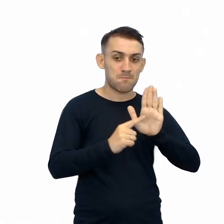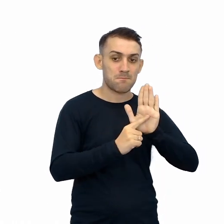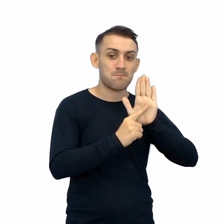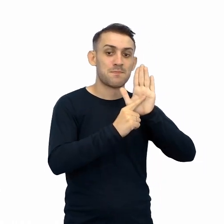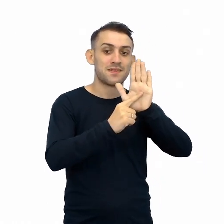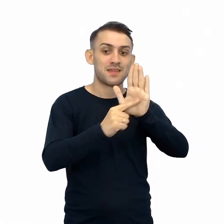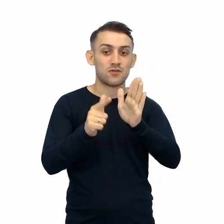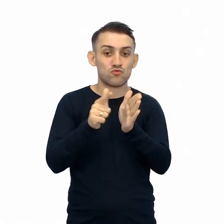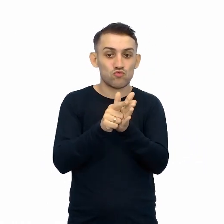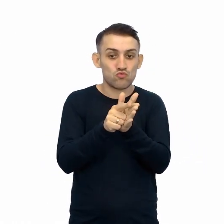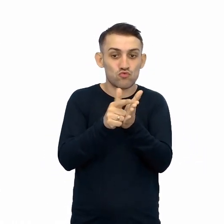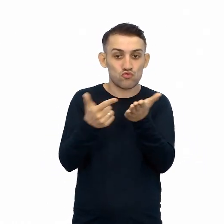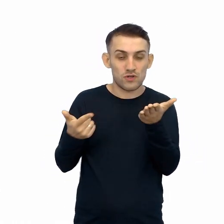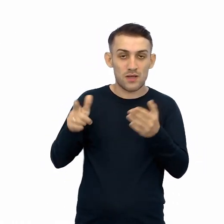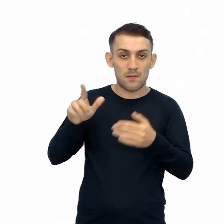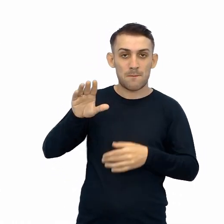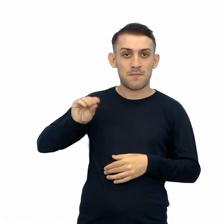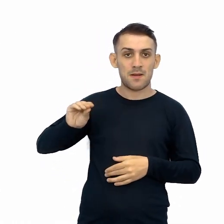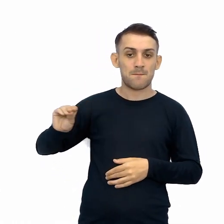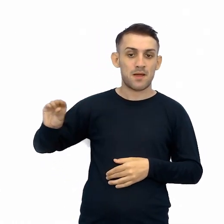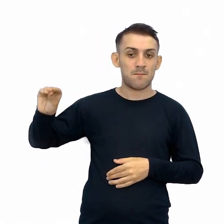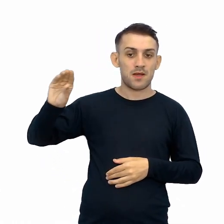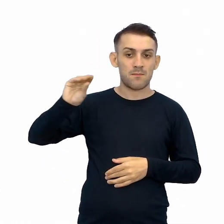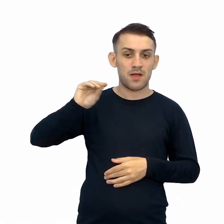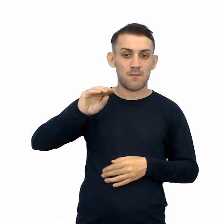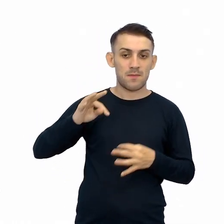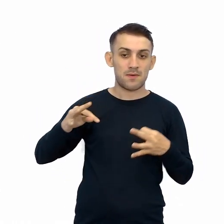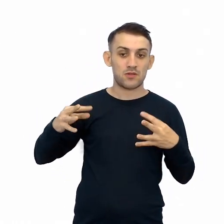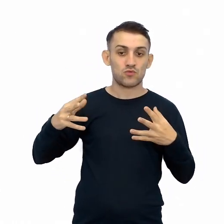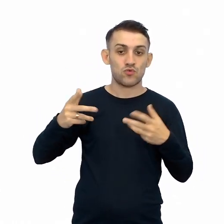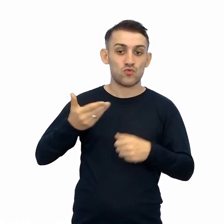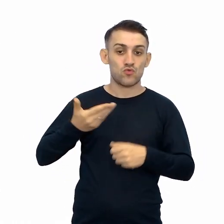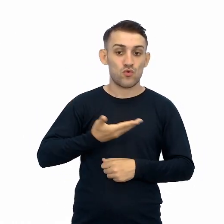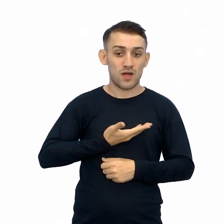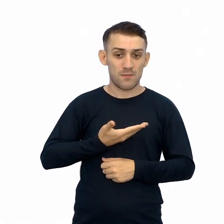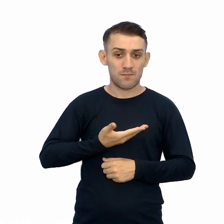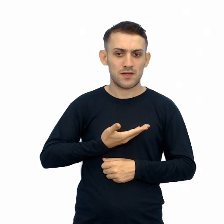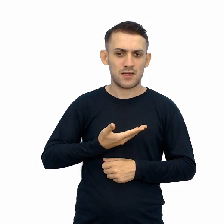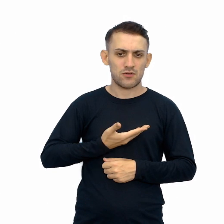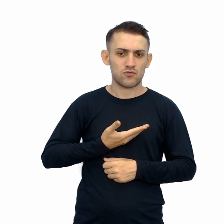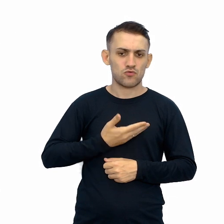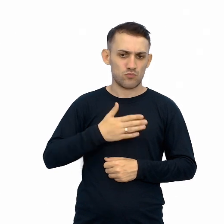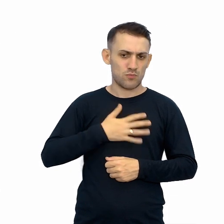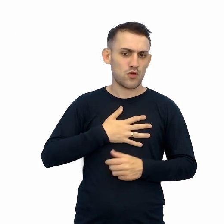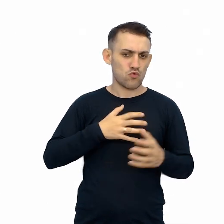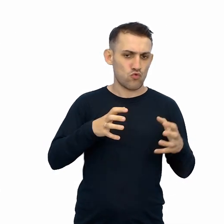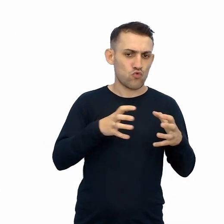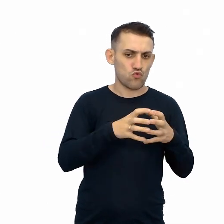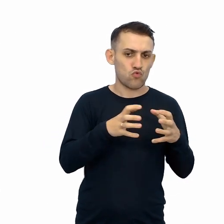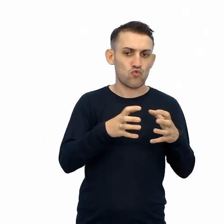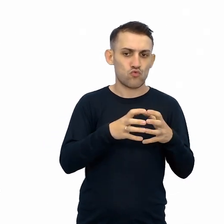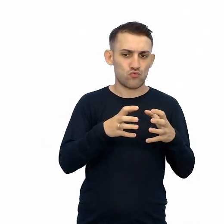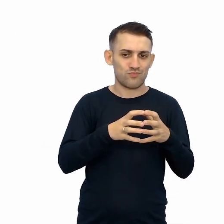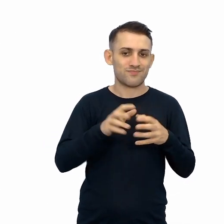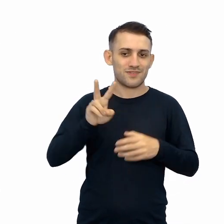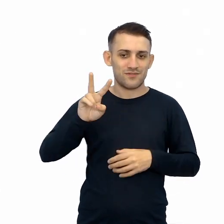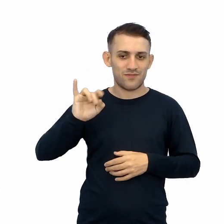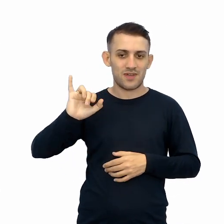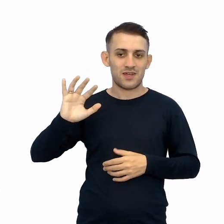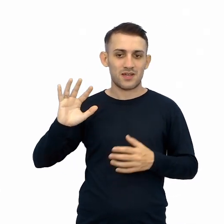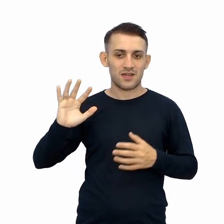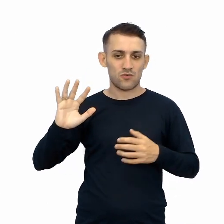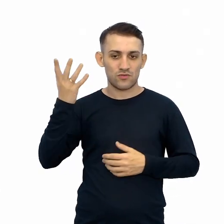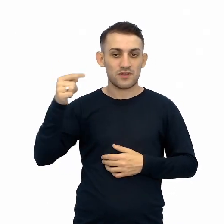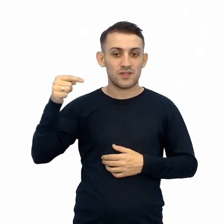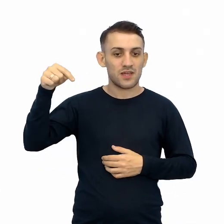um jornal falado para os colegas da minha própria turma, como vai acontecer aqui na SD